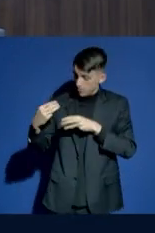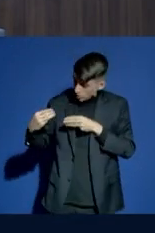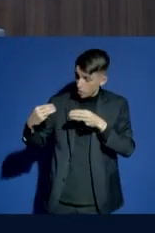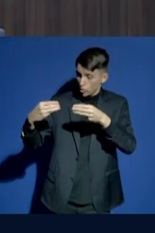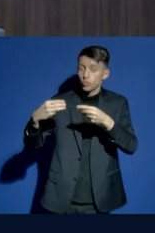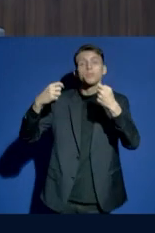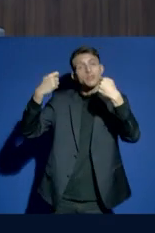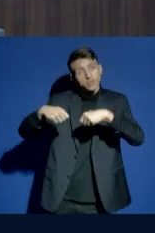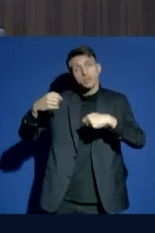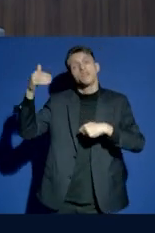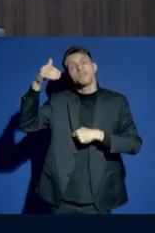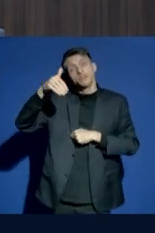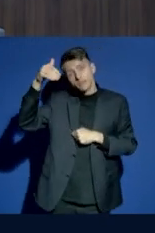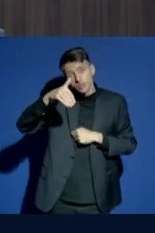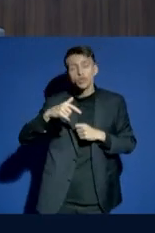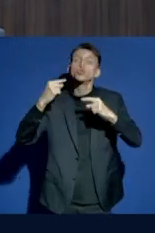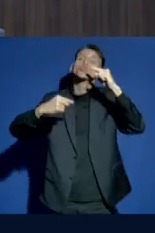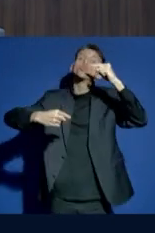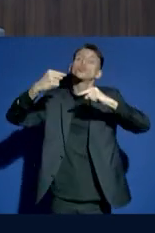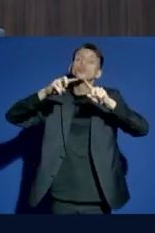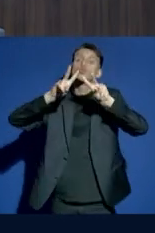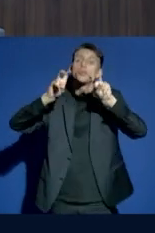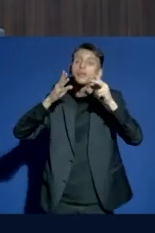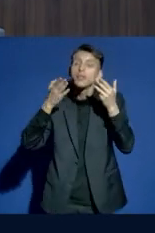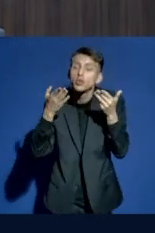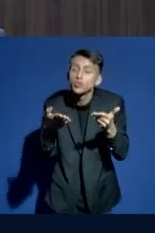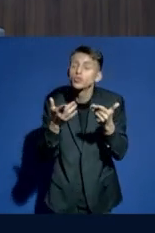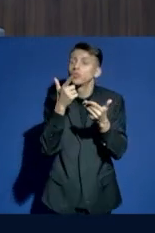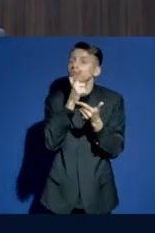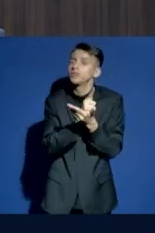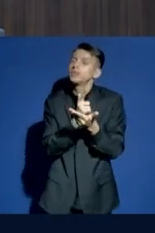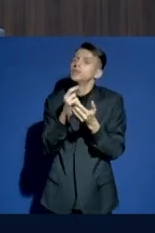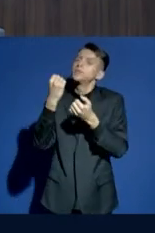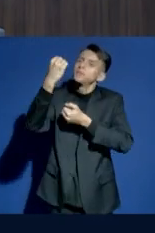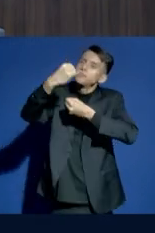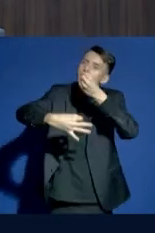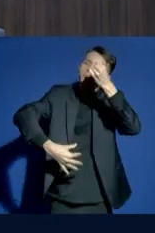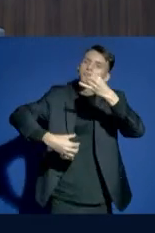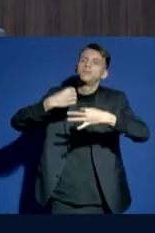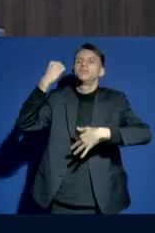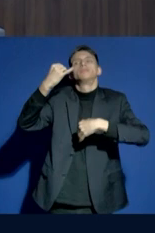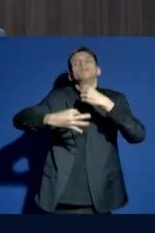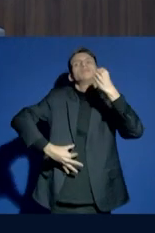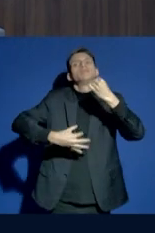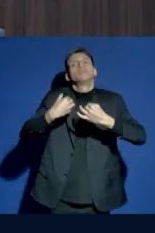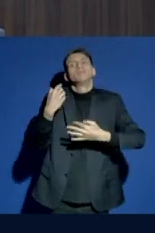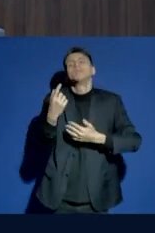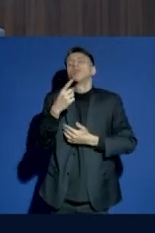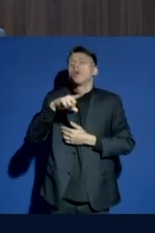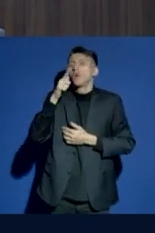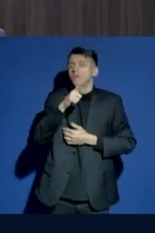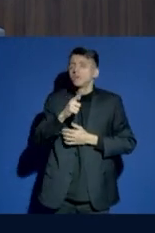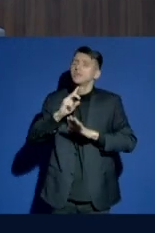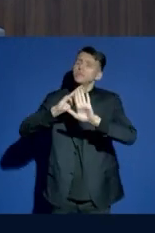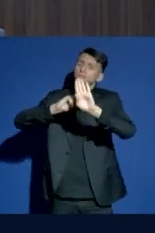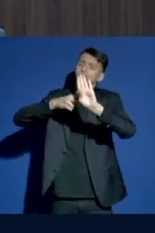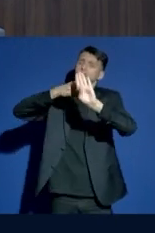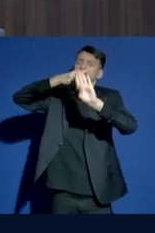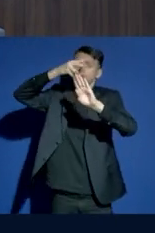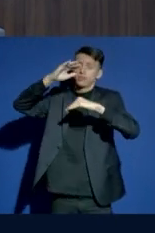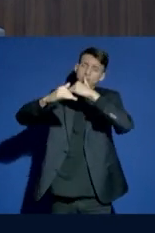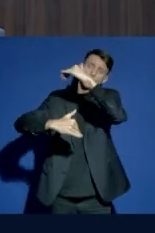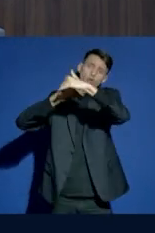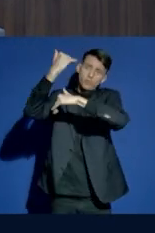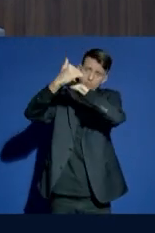ministros de estado para poder ter a percepção é daqueles que promovem o desenvolvimento Nacional